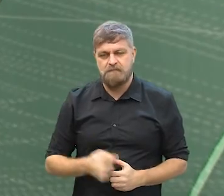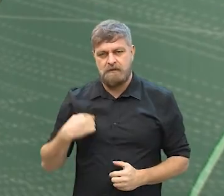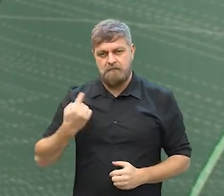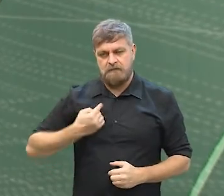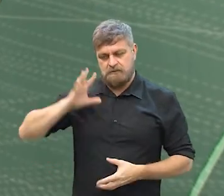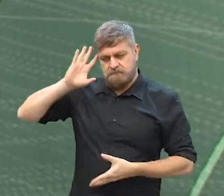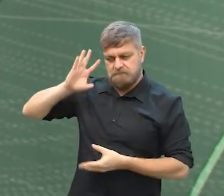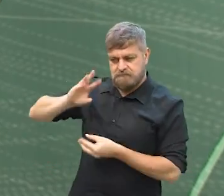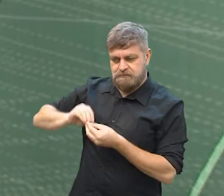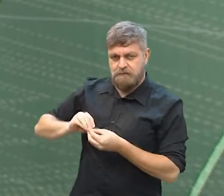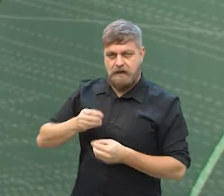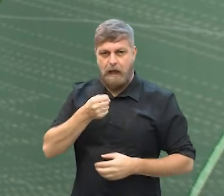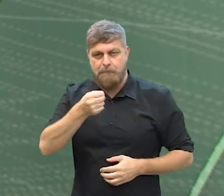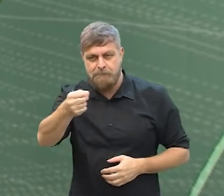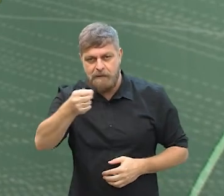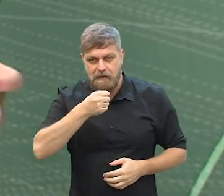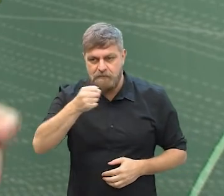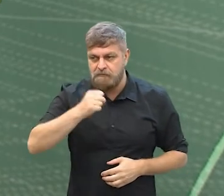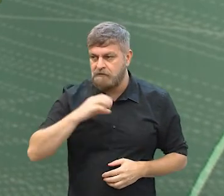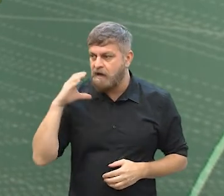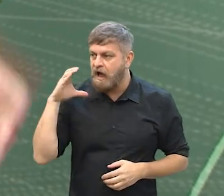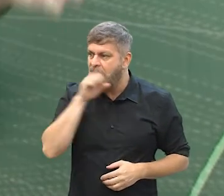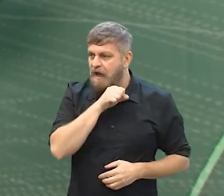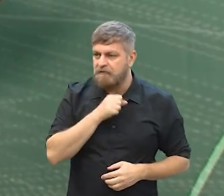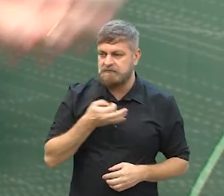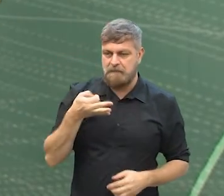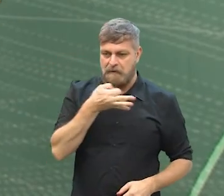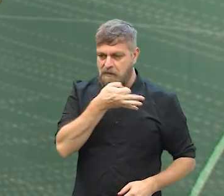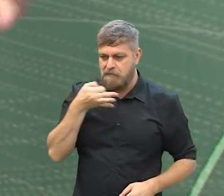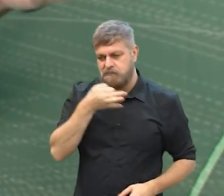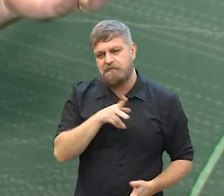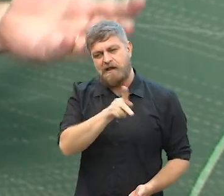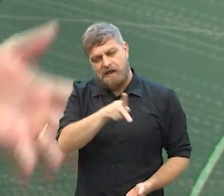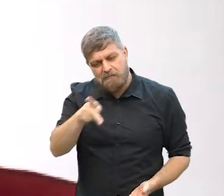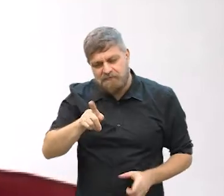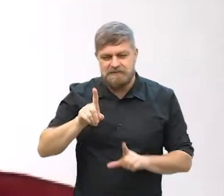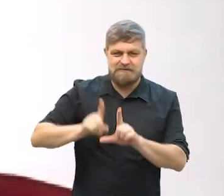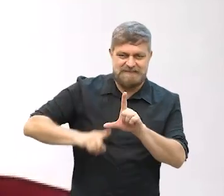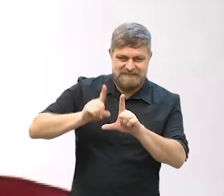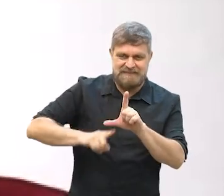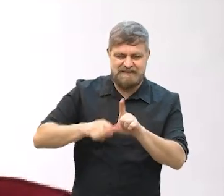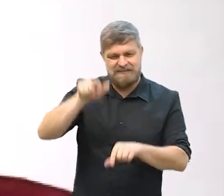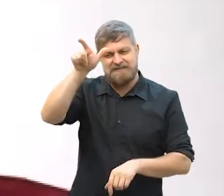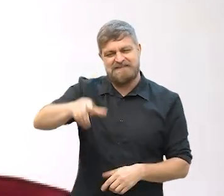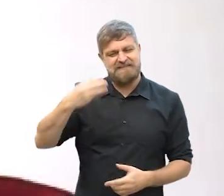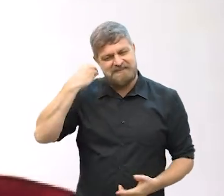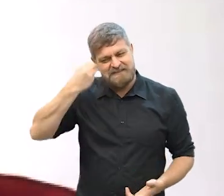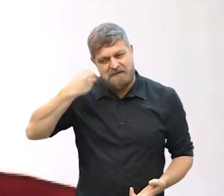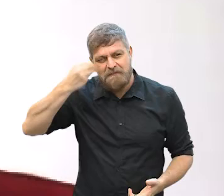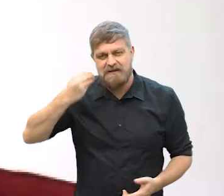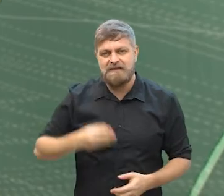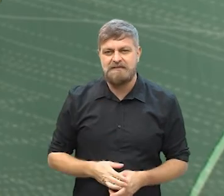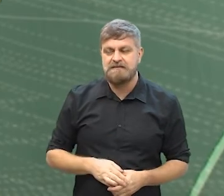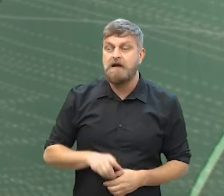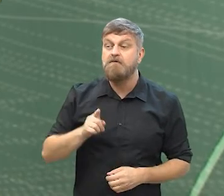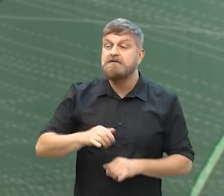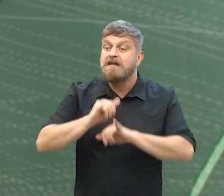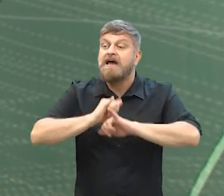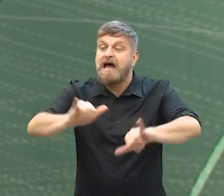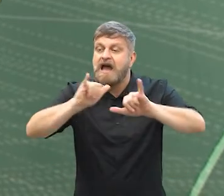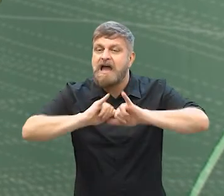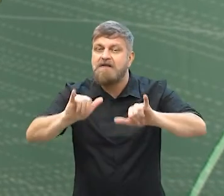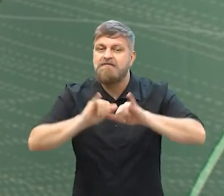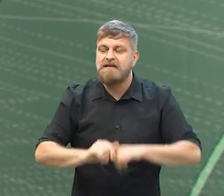para a gente encerrar essa entrevista, passou rápido, né? Você fala muito bem também, professor de letras e tudo mais. O que você pode falar para o pessoal